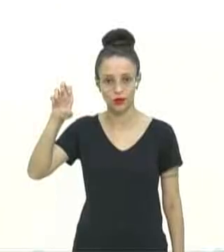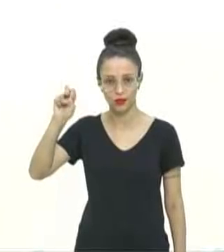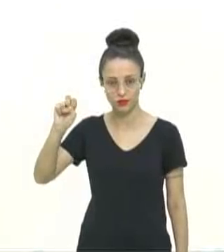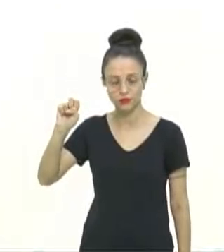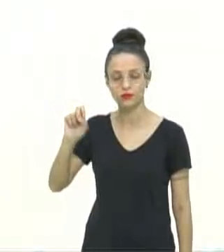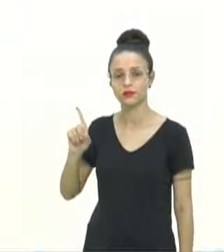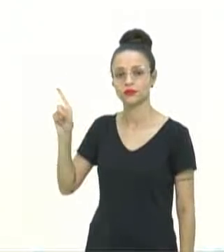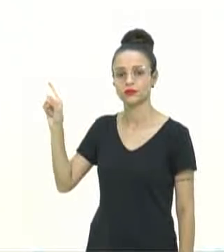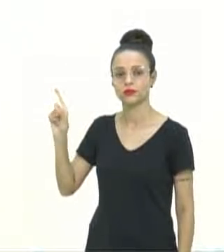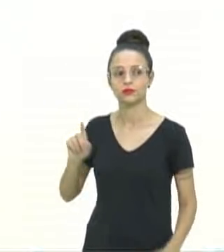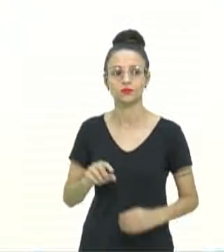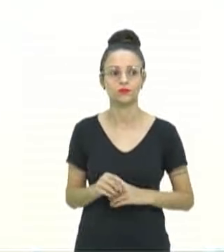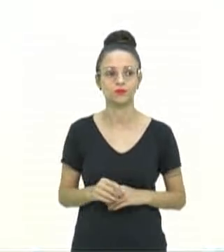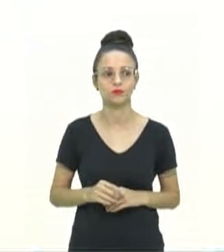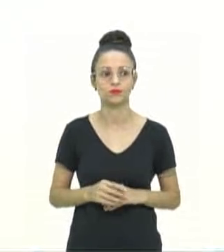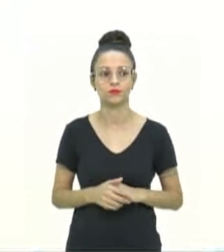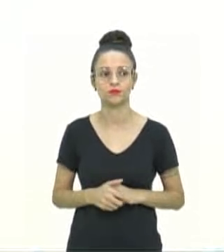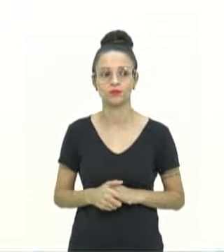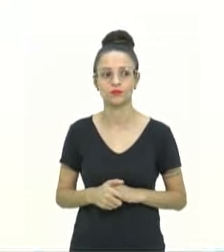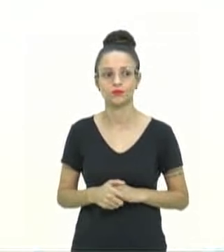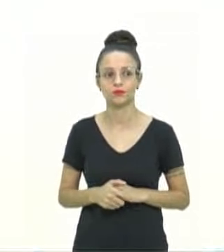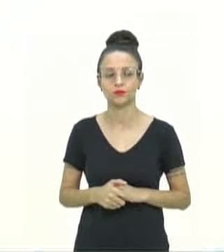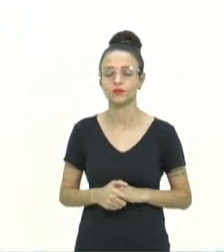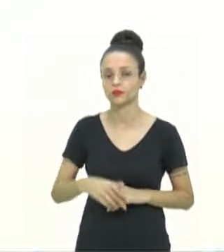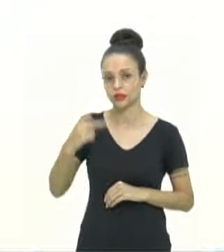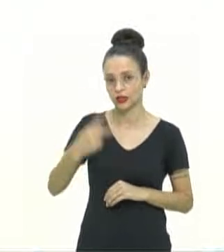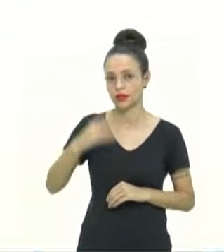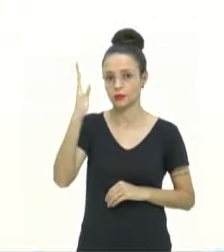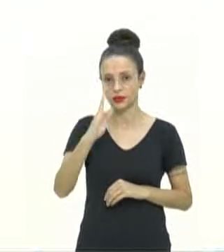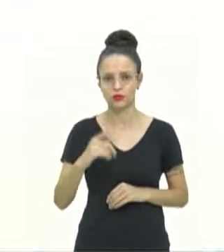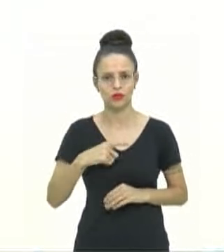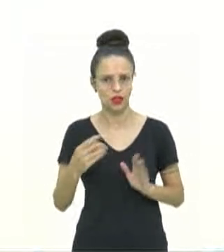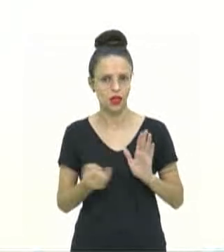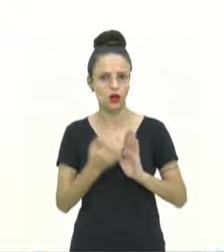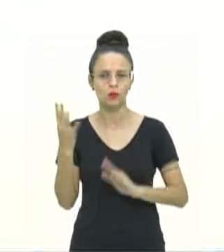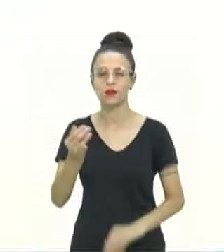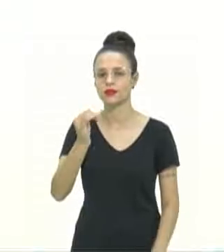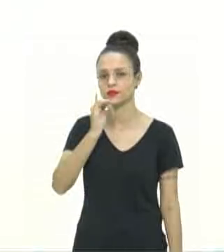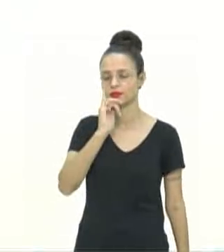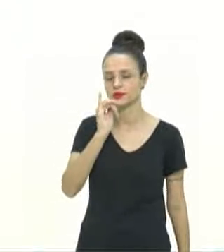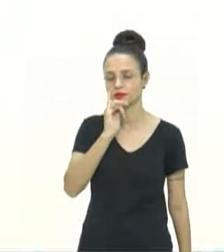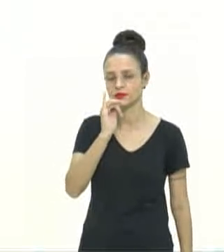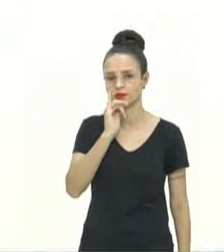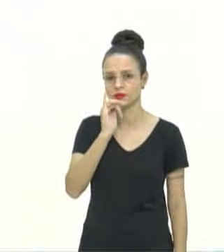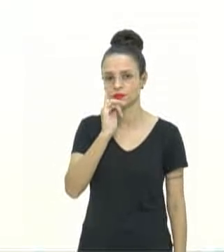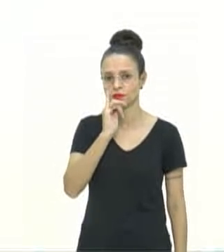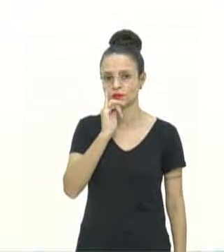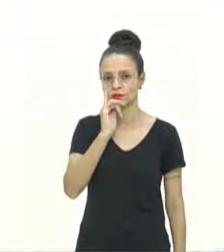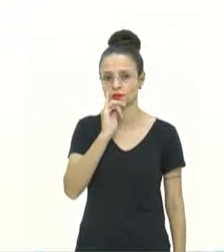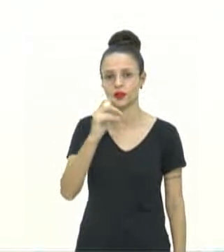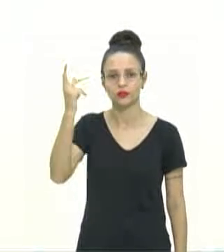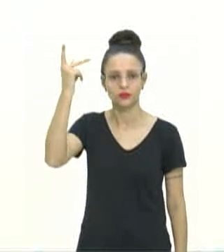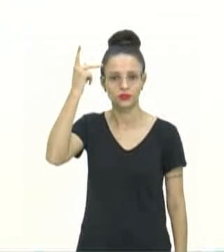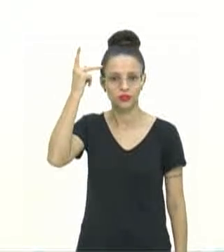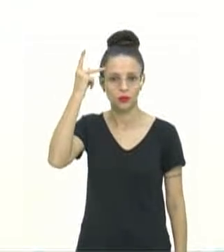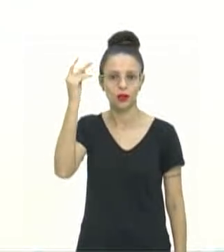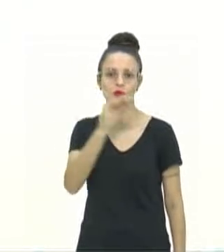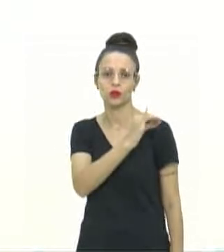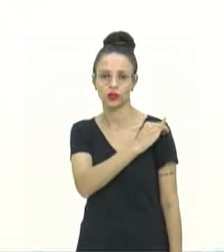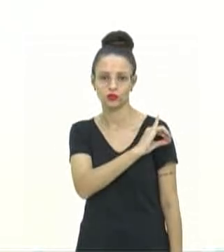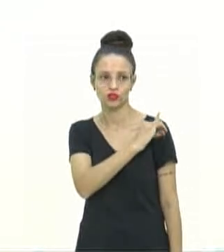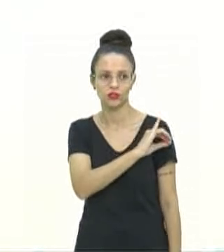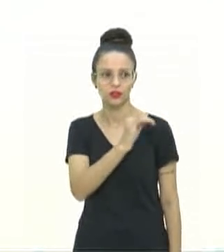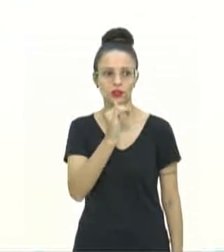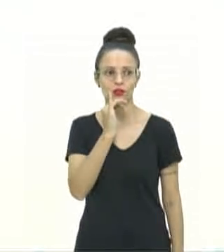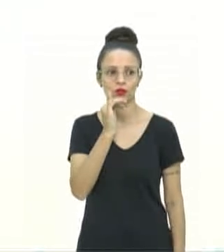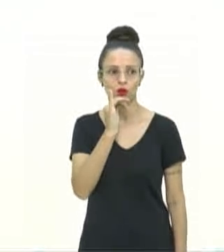ter ali, no Brasil, algumas metrópoles, como por exemplo, São Paulo, Rio de Janeiro. Então aqui tem